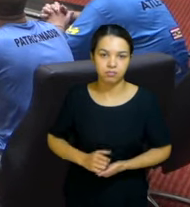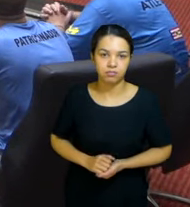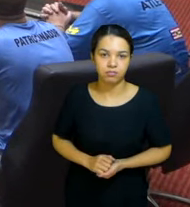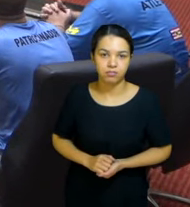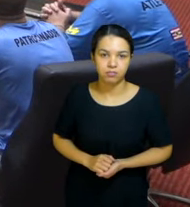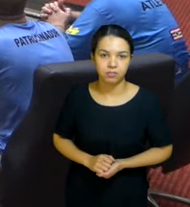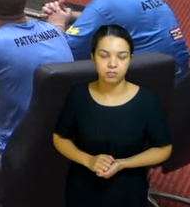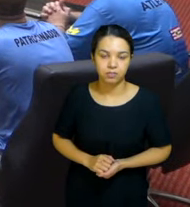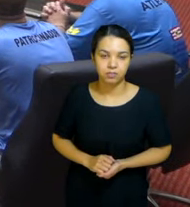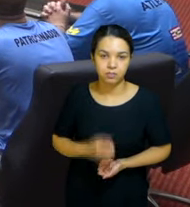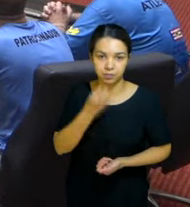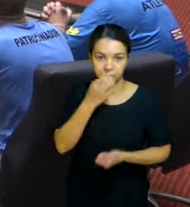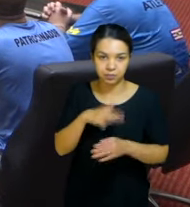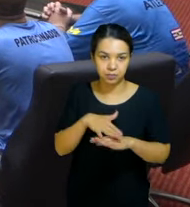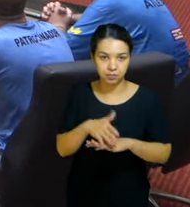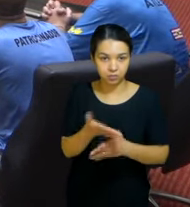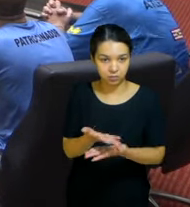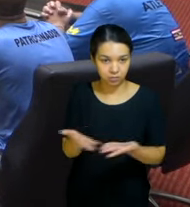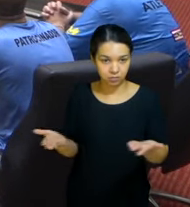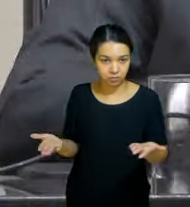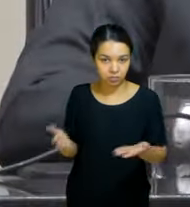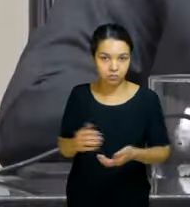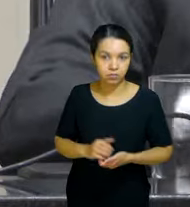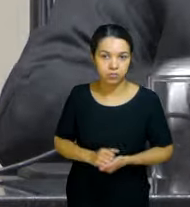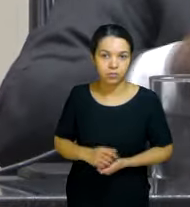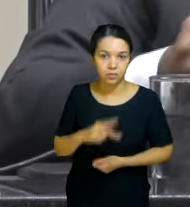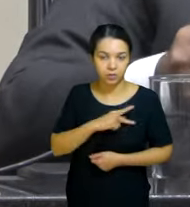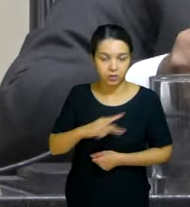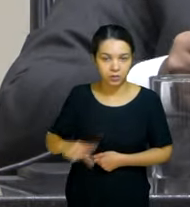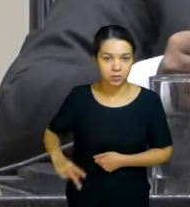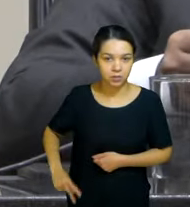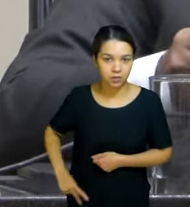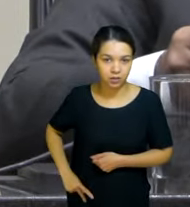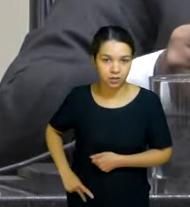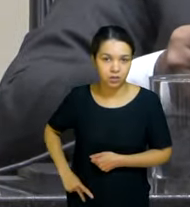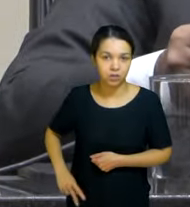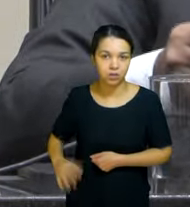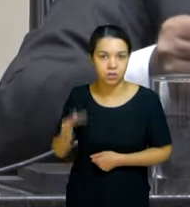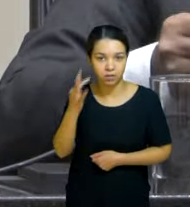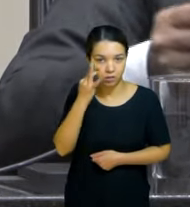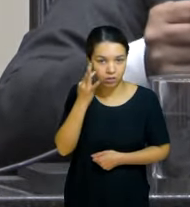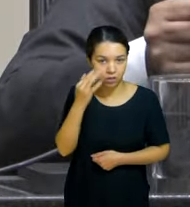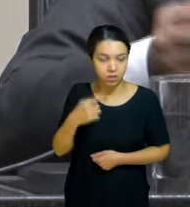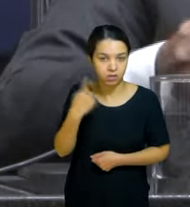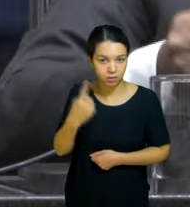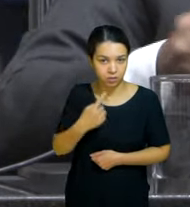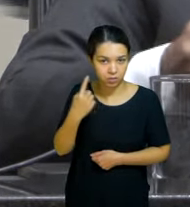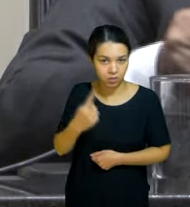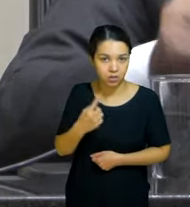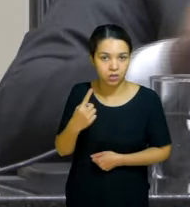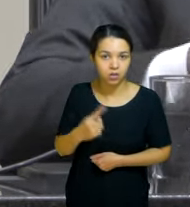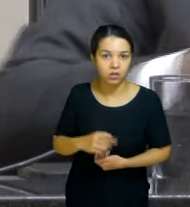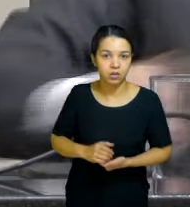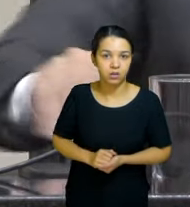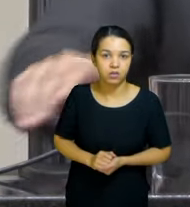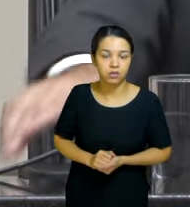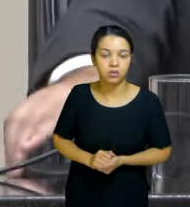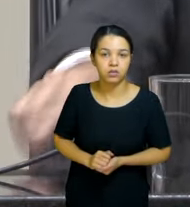Boa noite a todos, presidente Fernando, deputados, dirigentes esportivos,